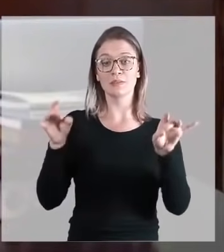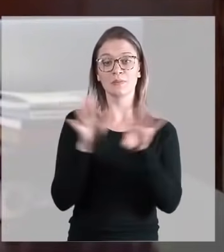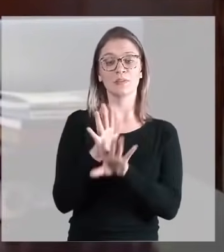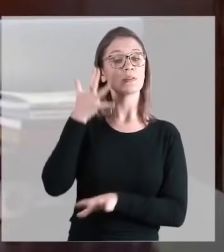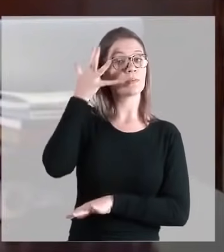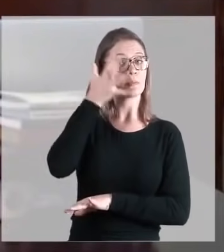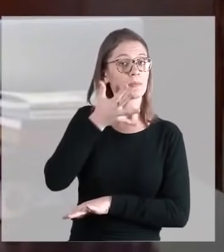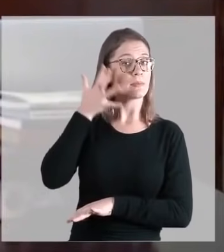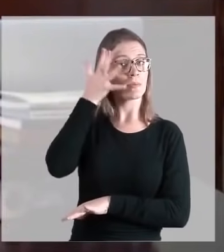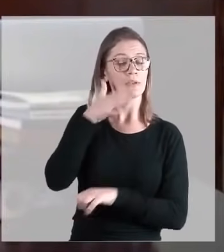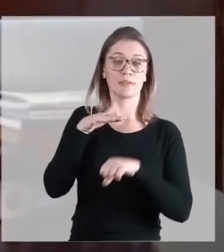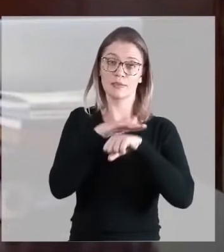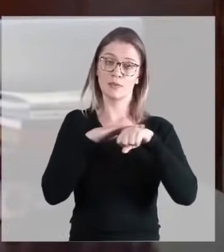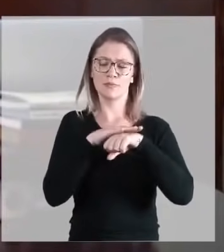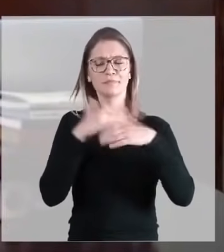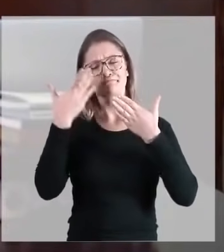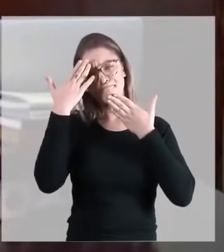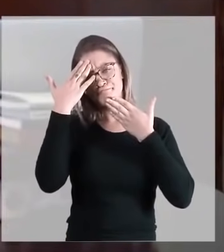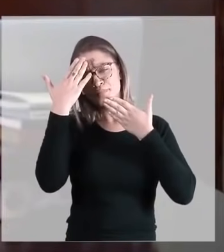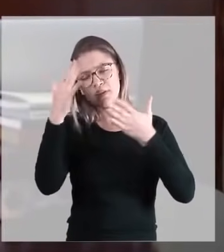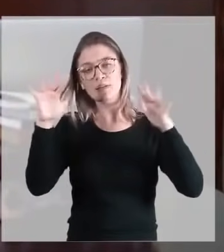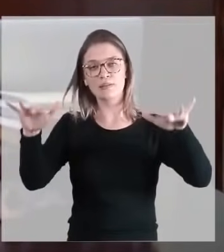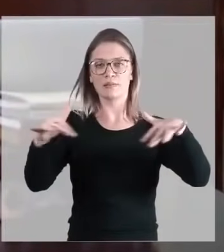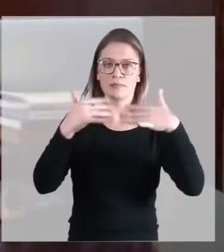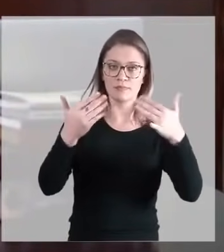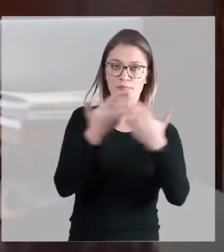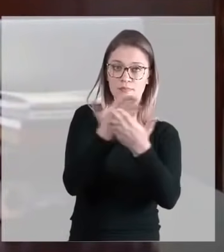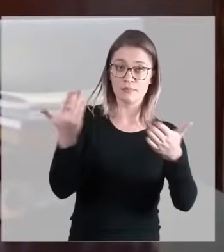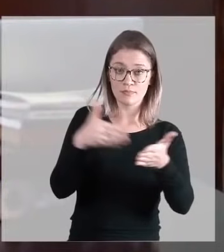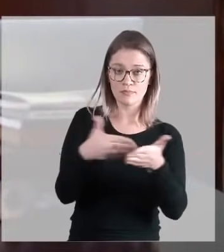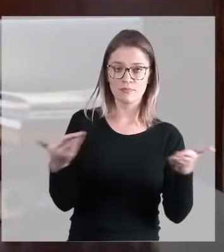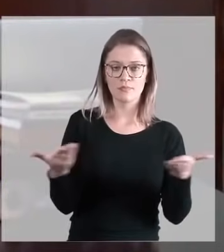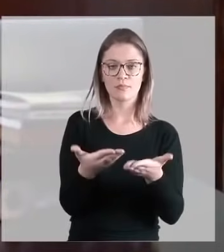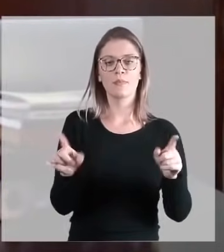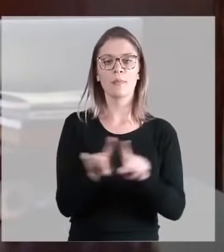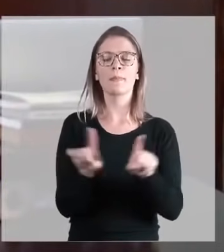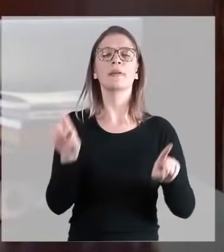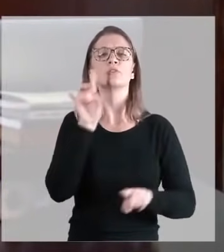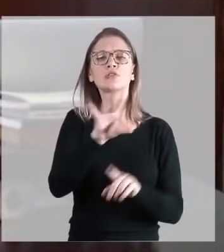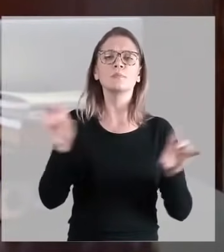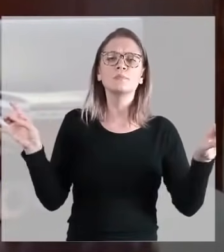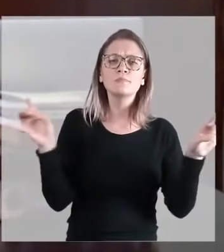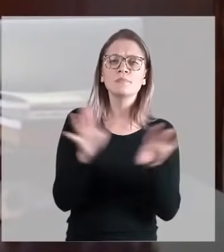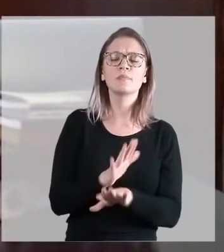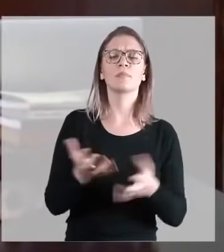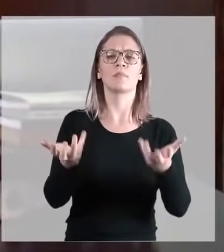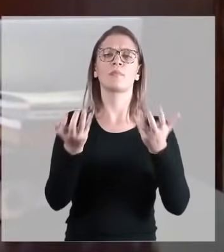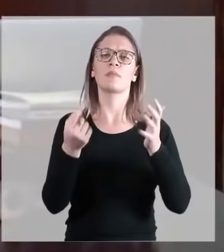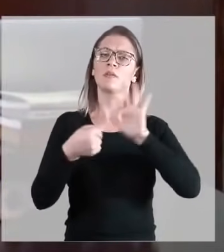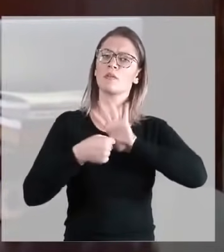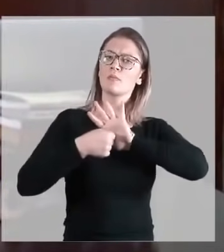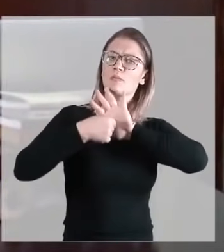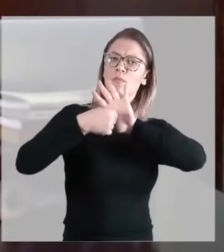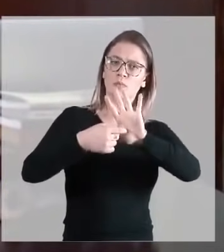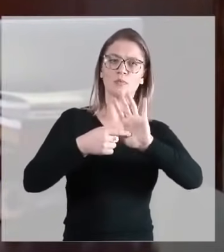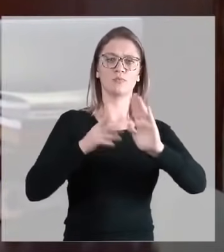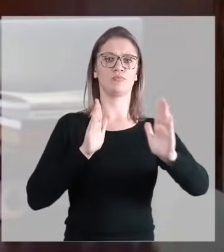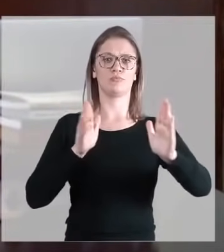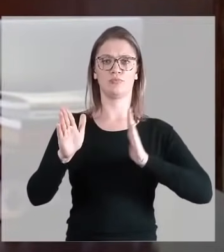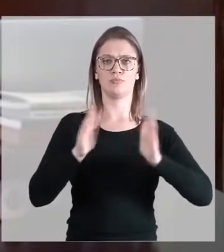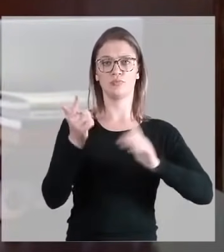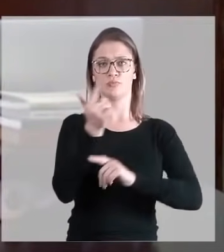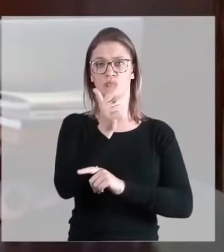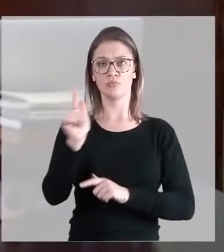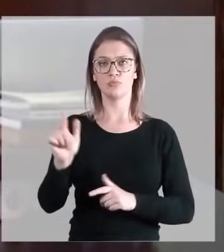dessa palestra, dessa conversa, e eu agradeço muito a atenção dos senhores até aqui, mas só para encerrar, eu quero mostrar um outro episódio,